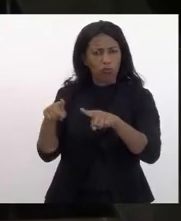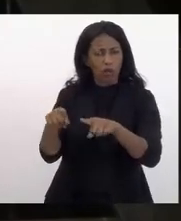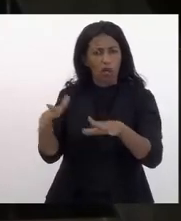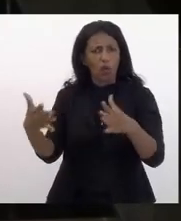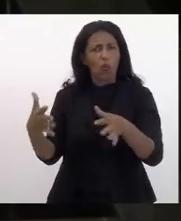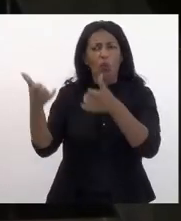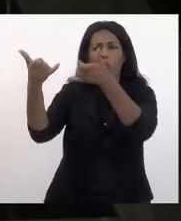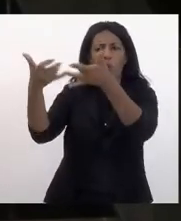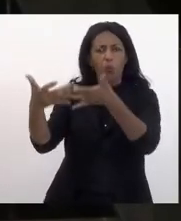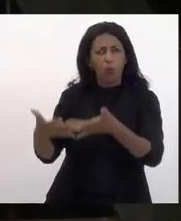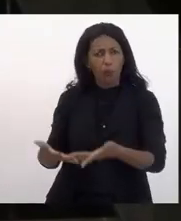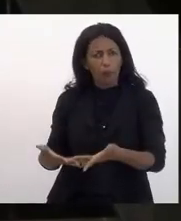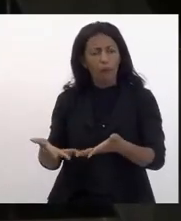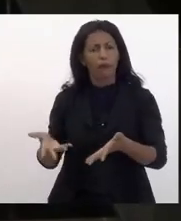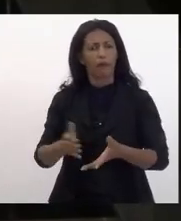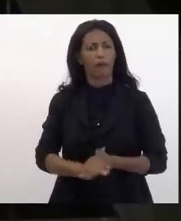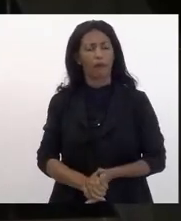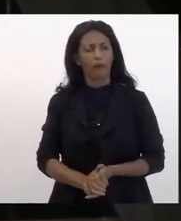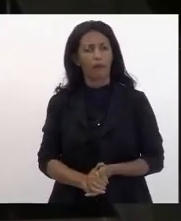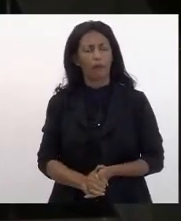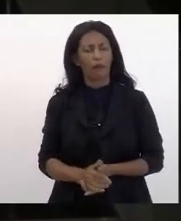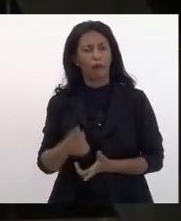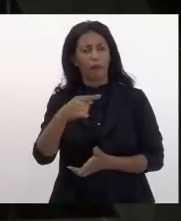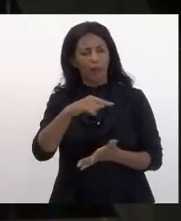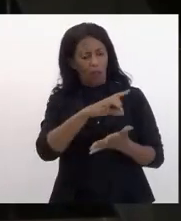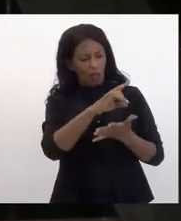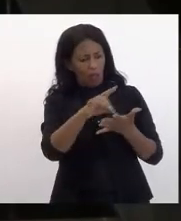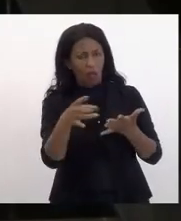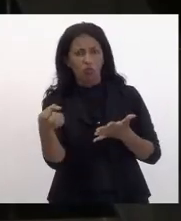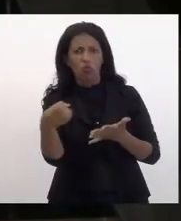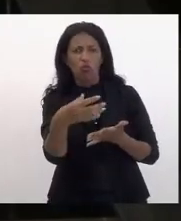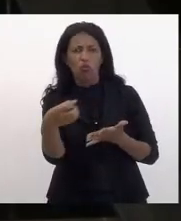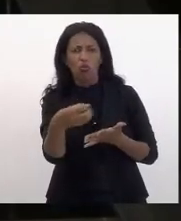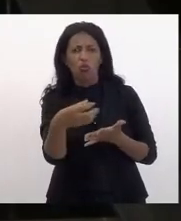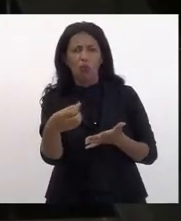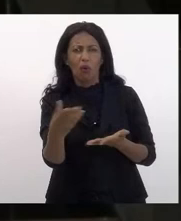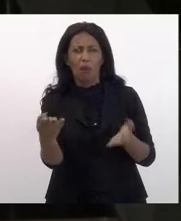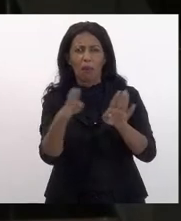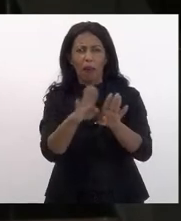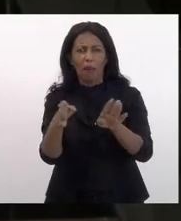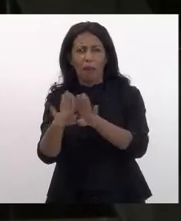é a justificativa para essas novas medidas?